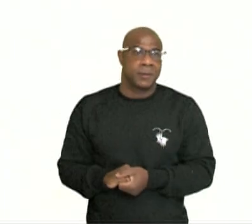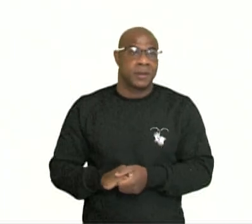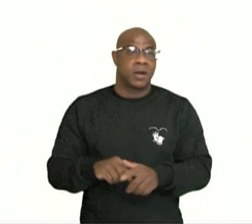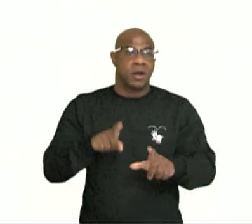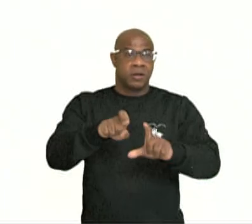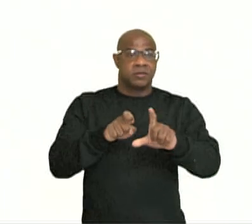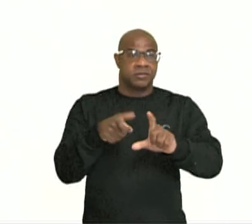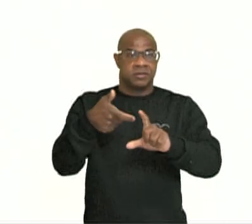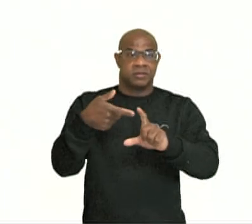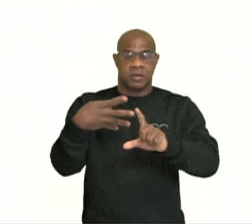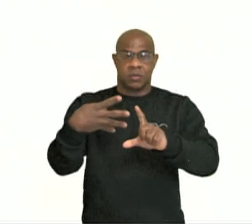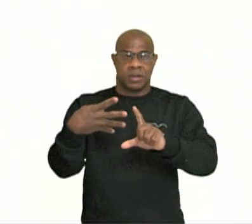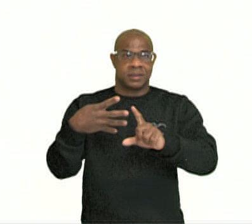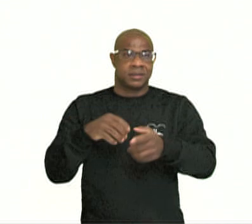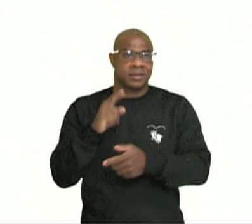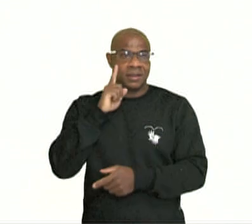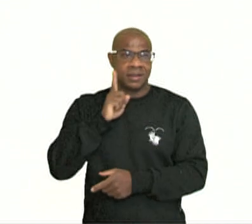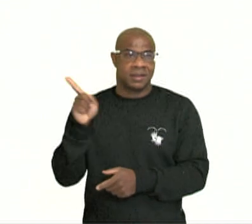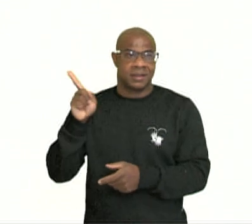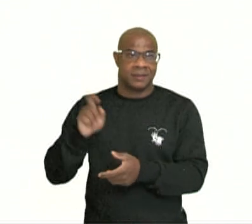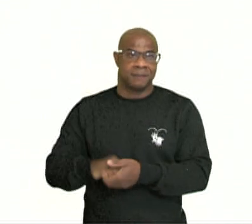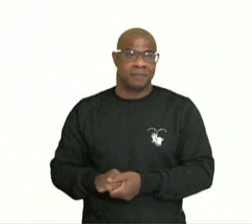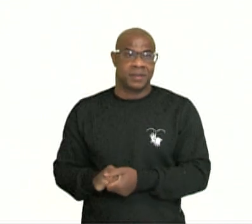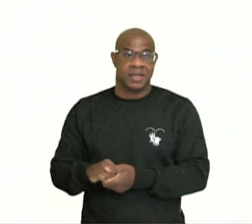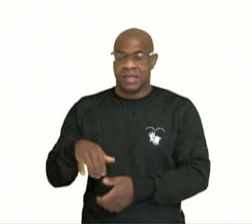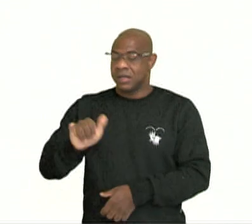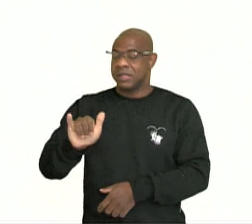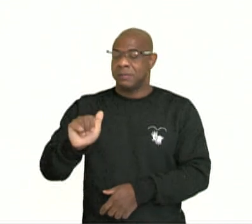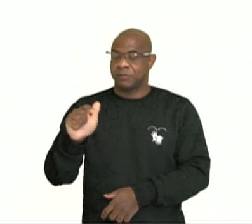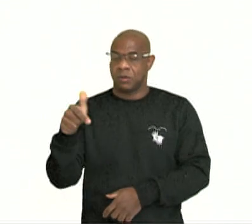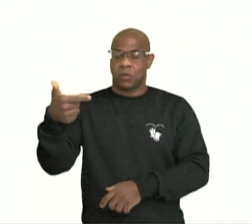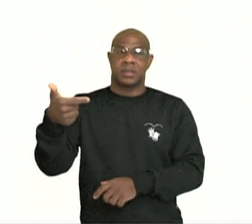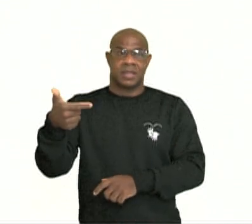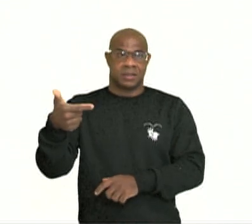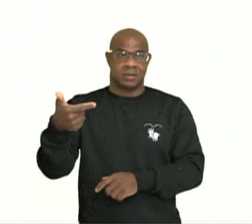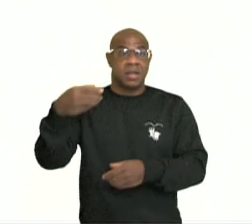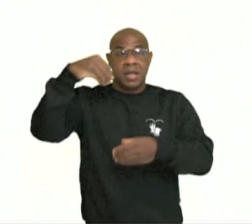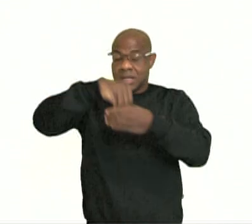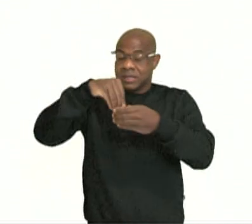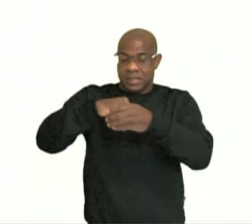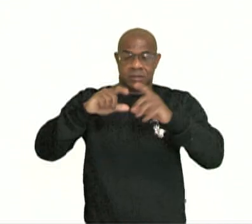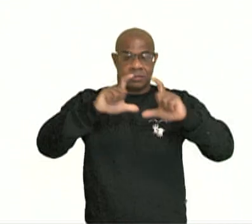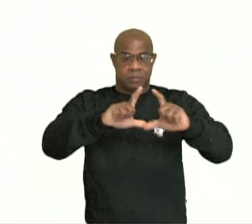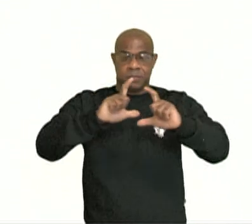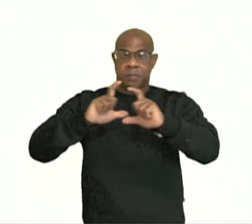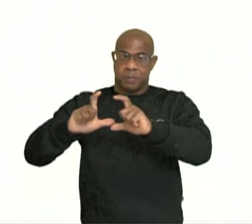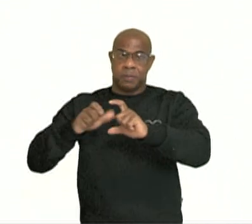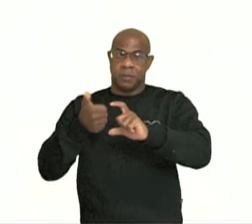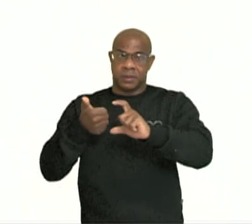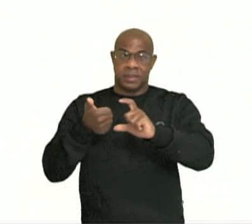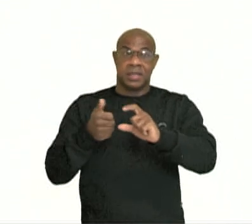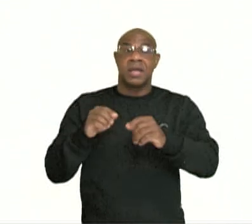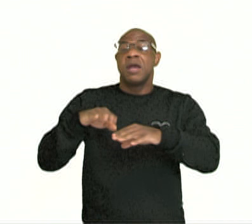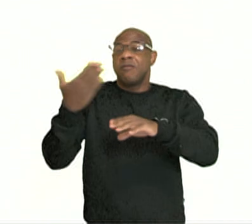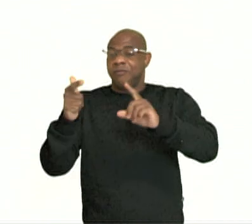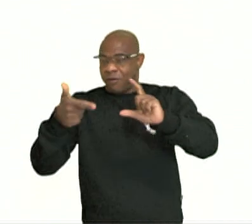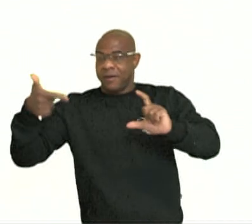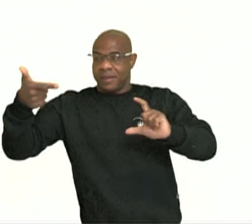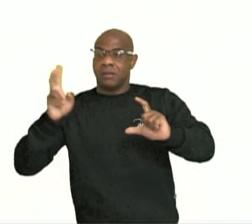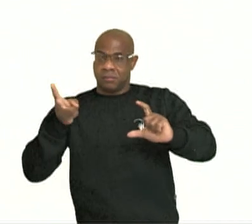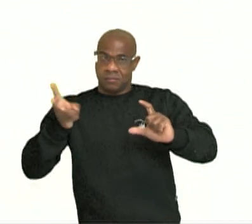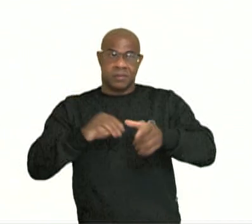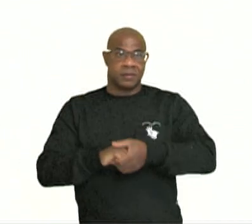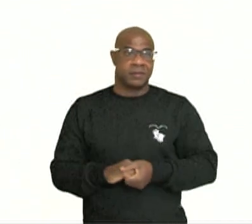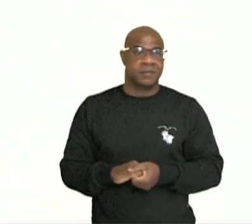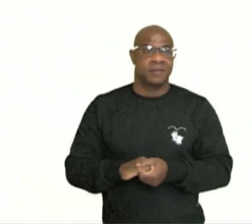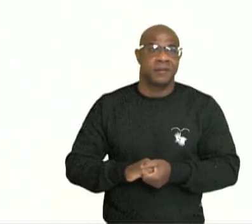x à quarta e o y ao quadrado. Todo mundo está dentro do parênteses, todo mundo ganhou o quadrado. Quadrado de